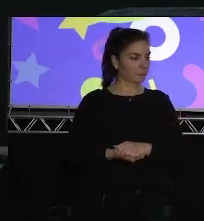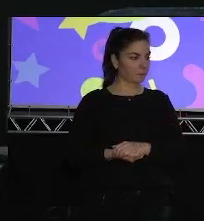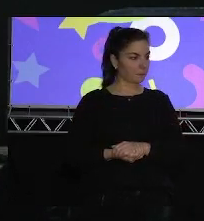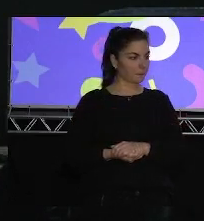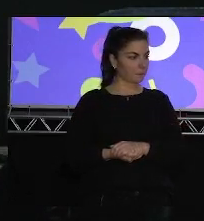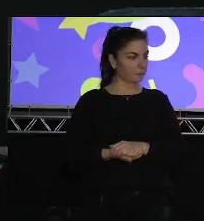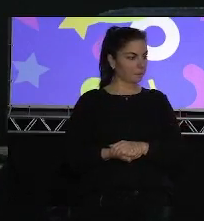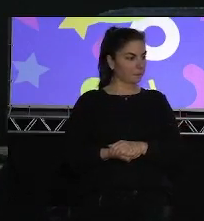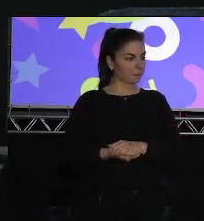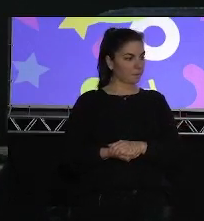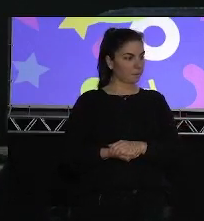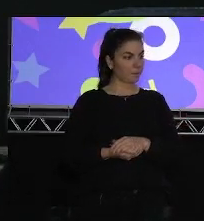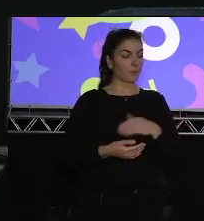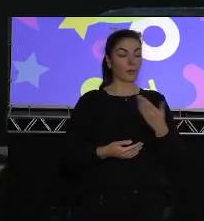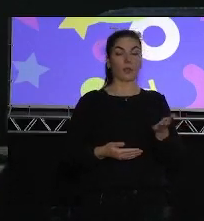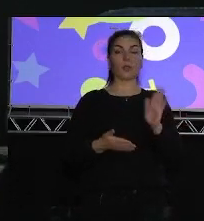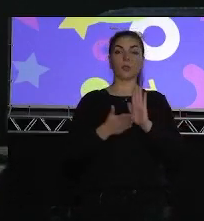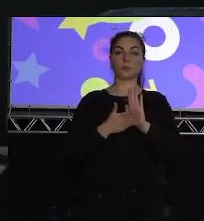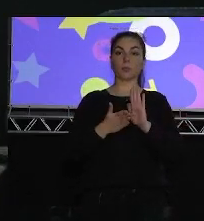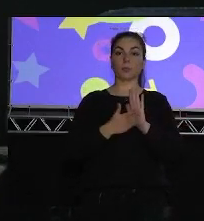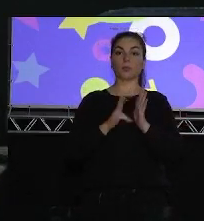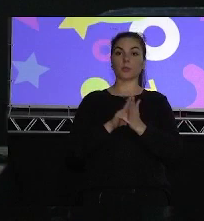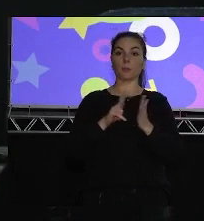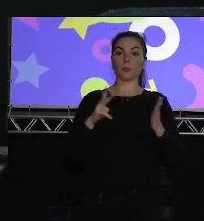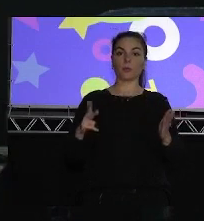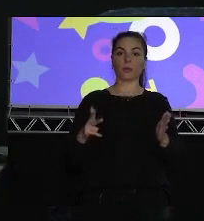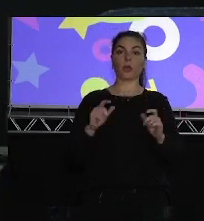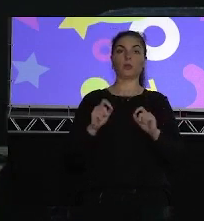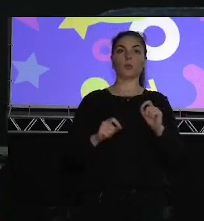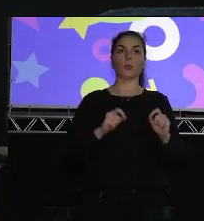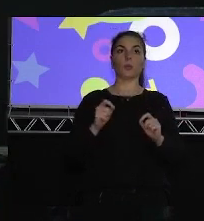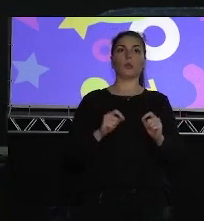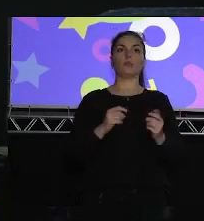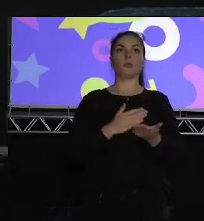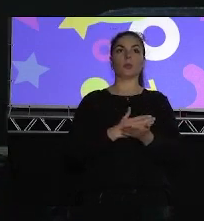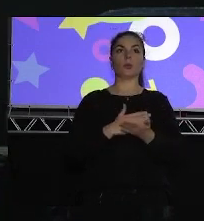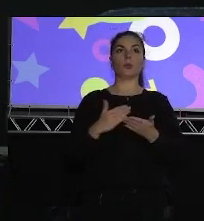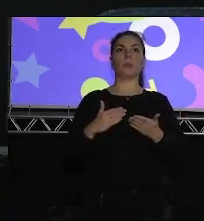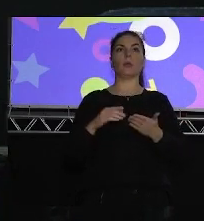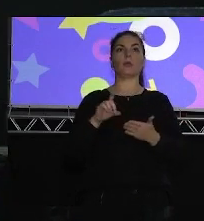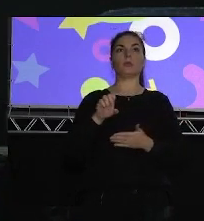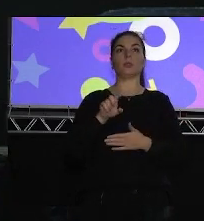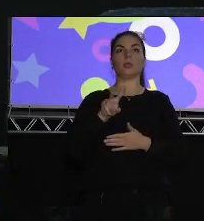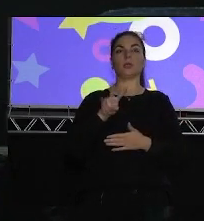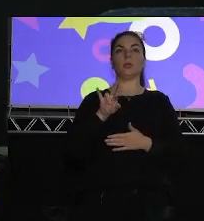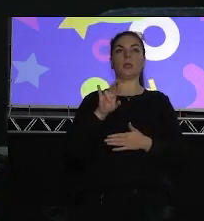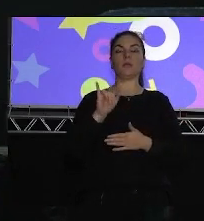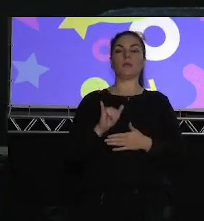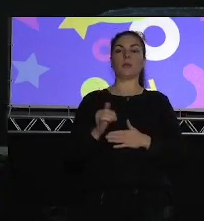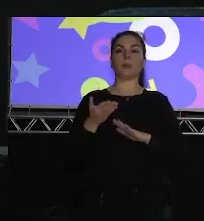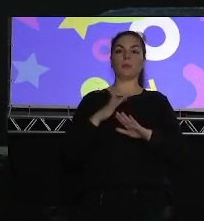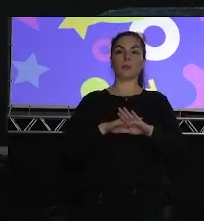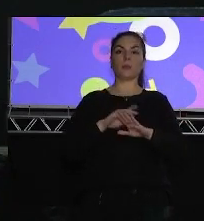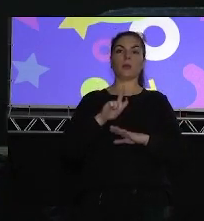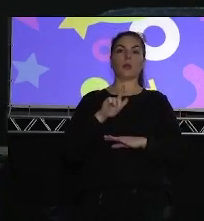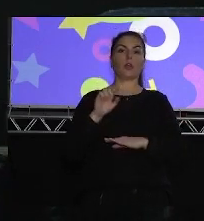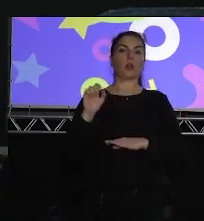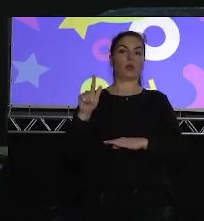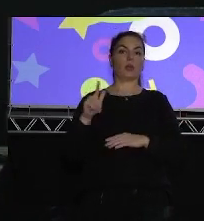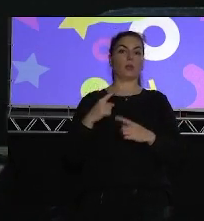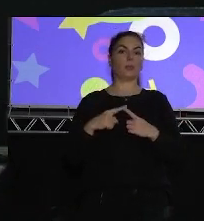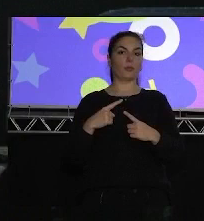e aí as propostas aprovadas passam por que a gente chama do Delivery Backlog. Isso é uma coisa importante também. Por que tem Delivery Backlog, né,